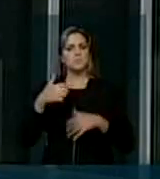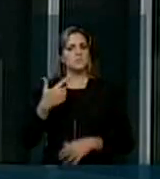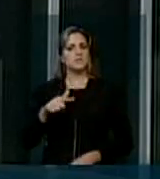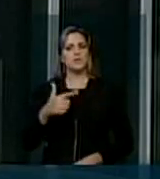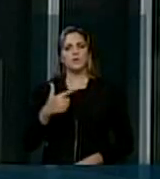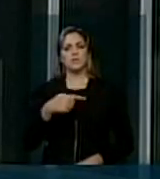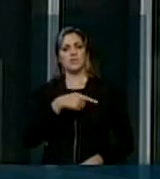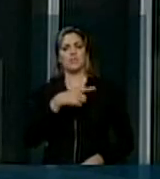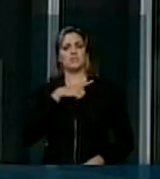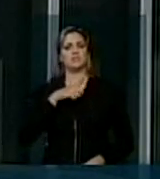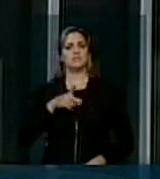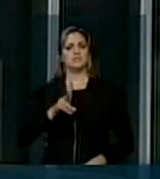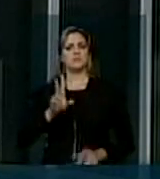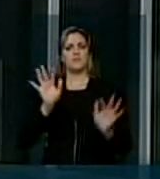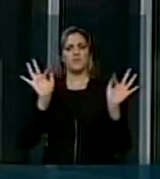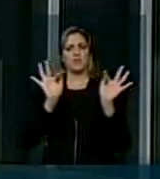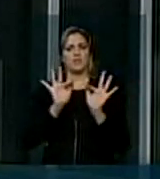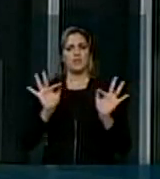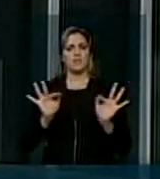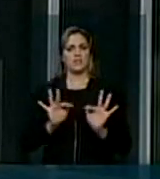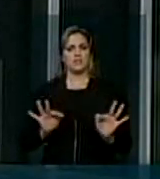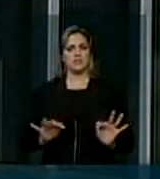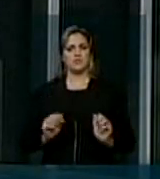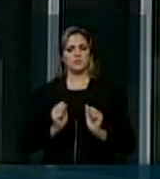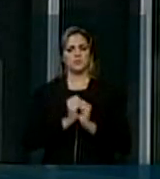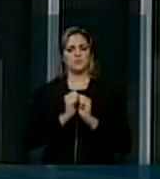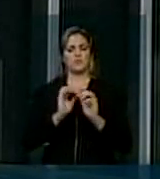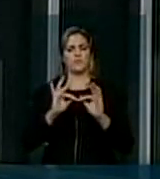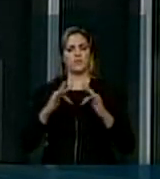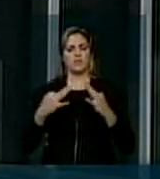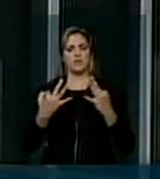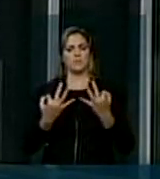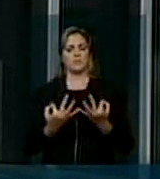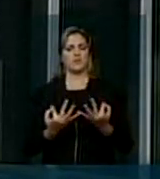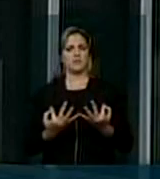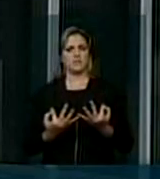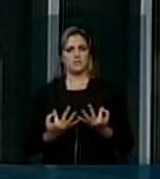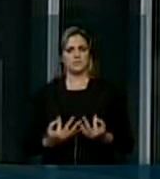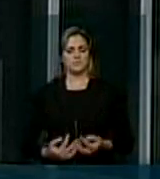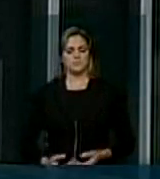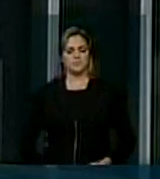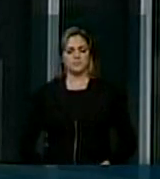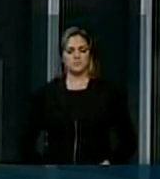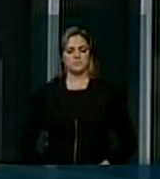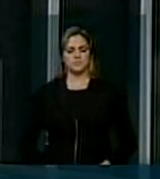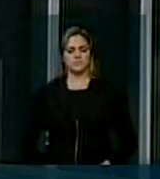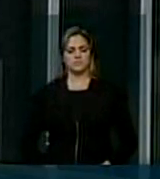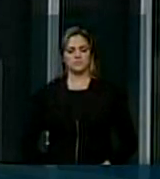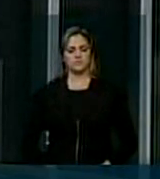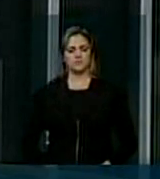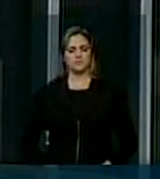feliz ao lado dos seus pais. E sem explicação também,